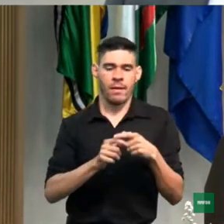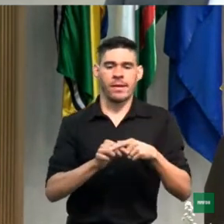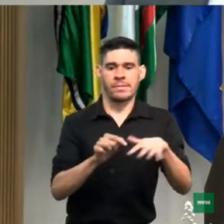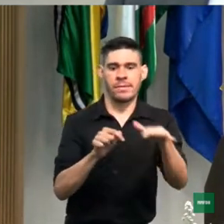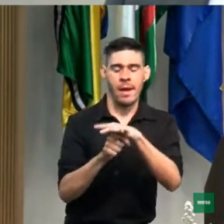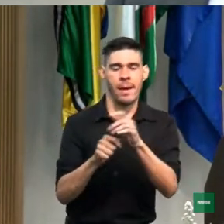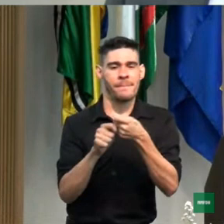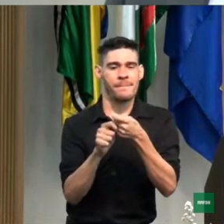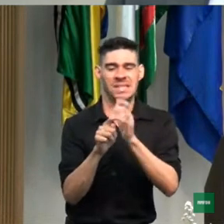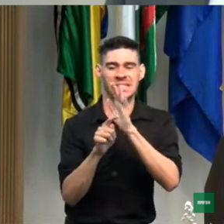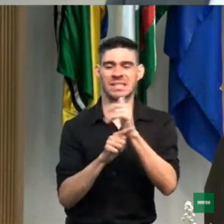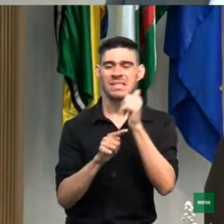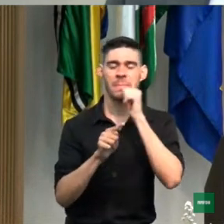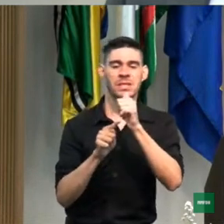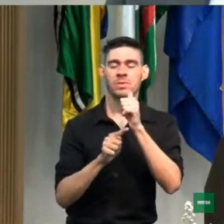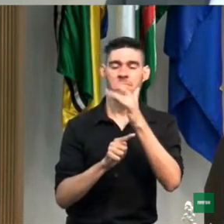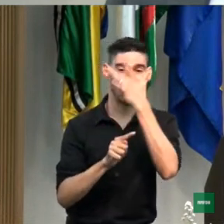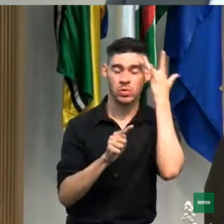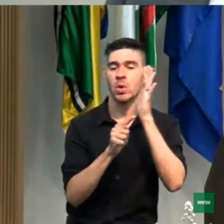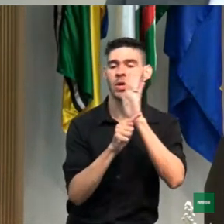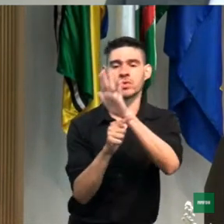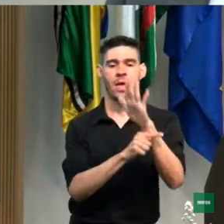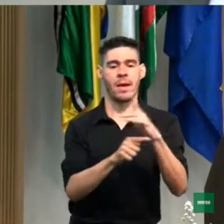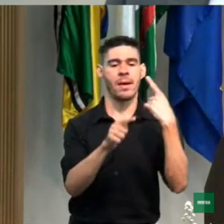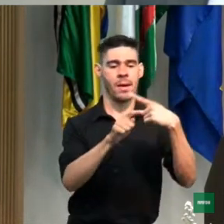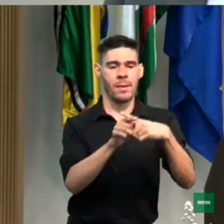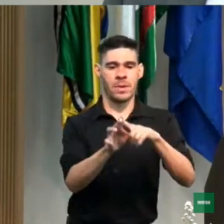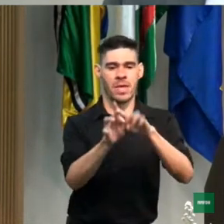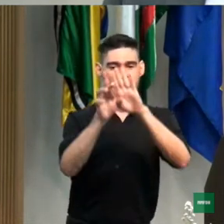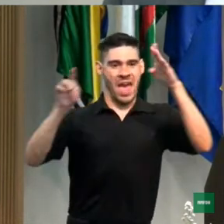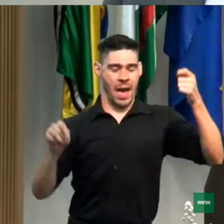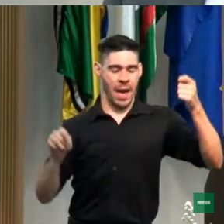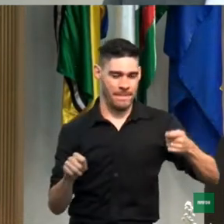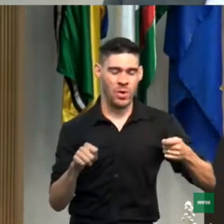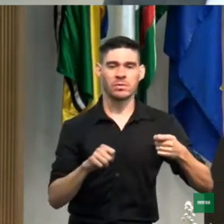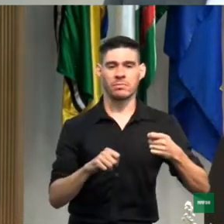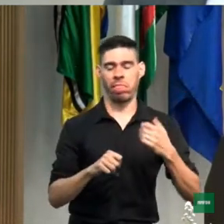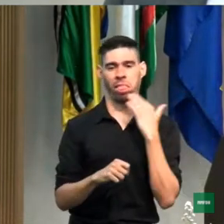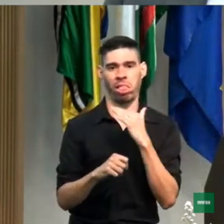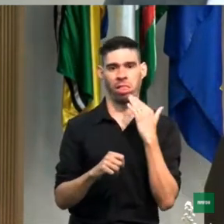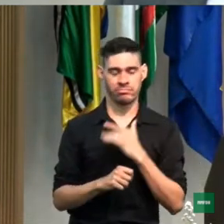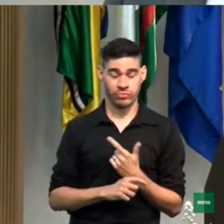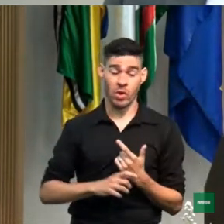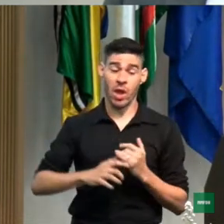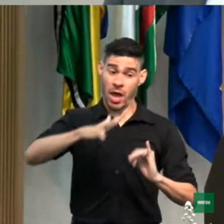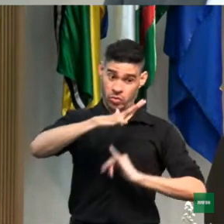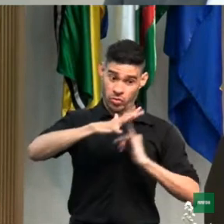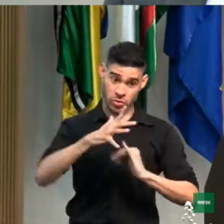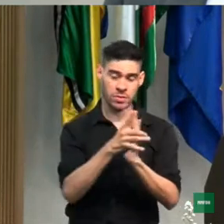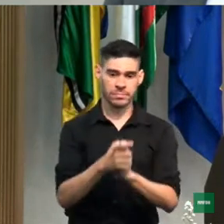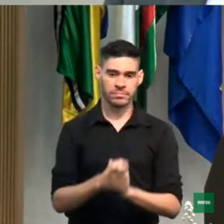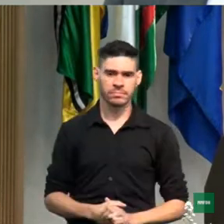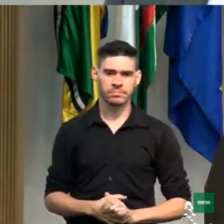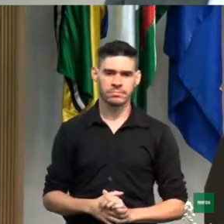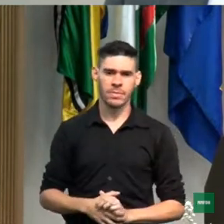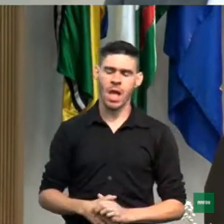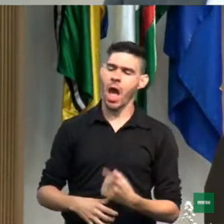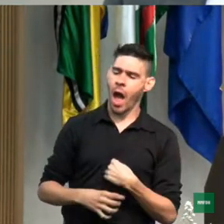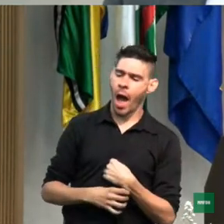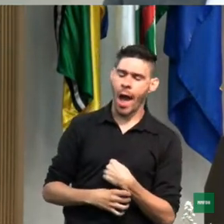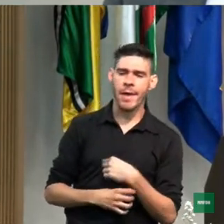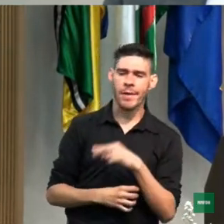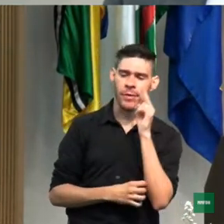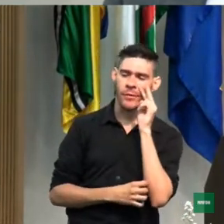porta. Essa instituição. Aí eu olhei e perguntei assim, cadê as crianças com autismo do